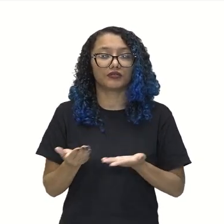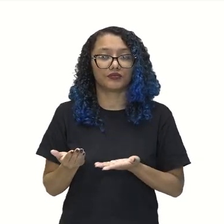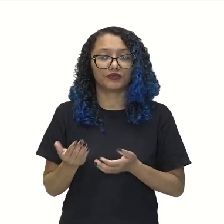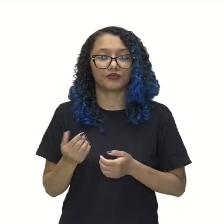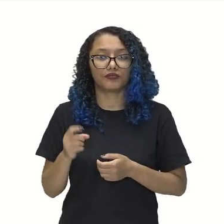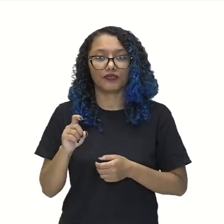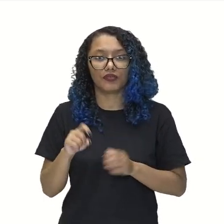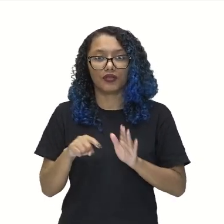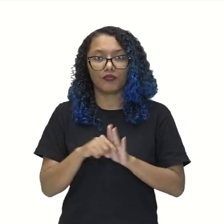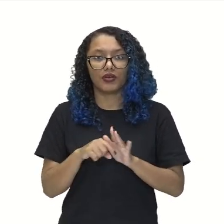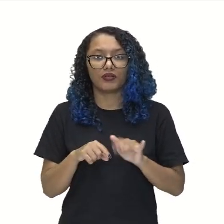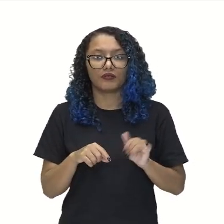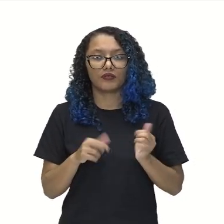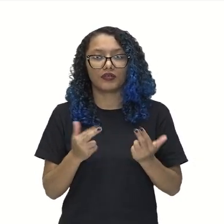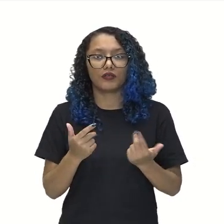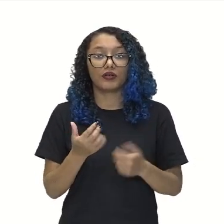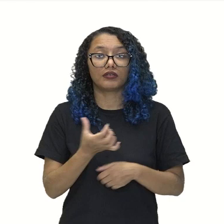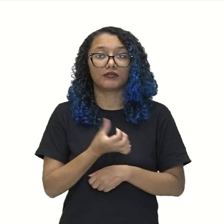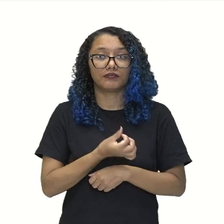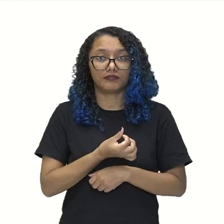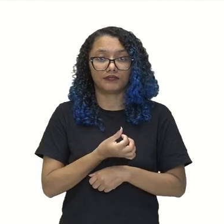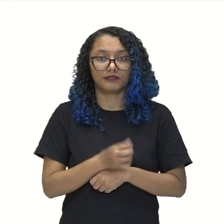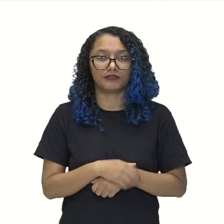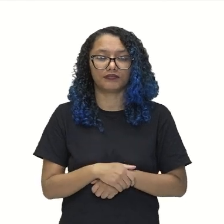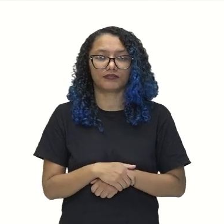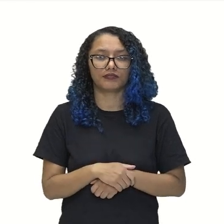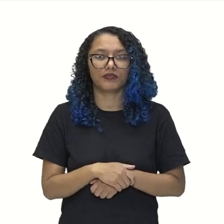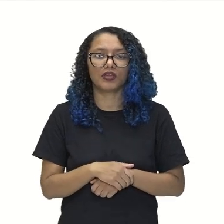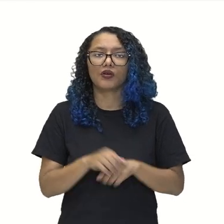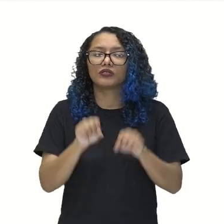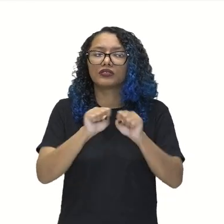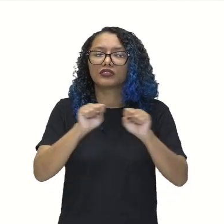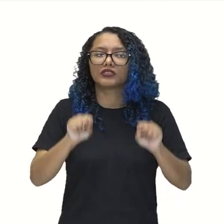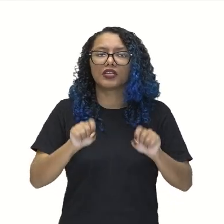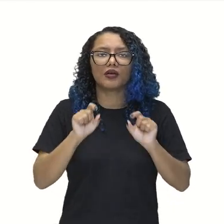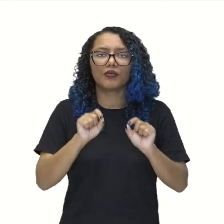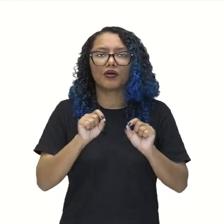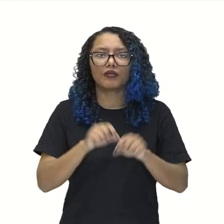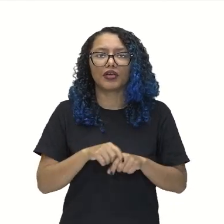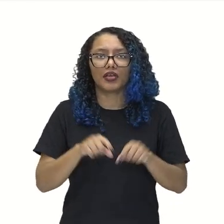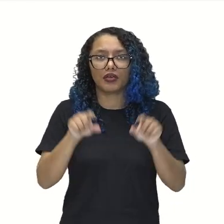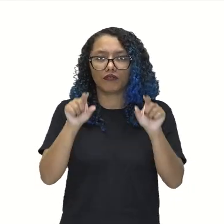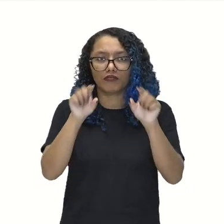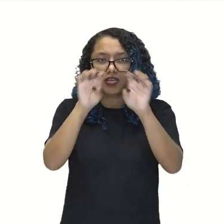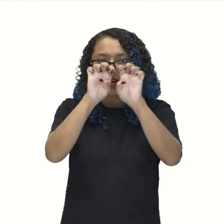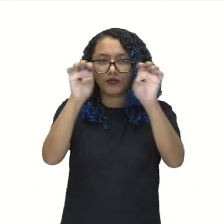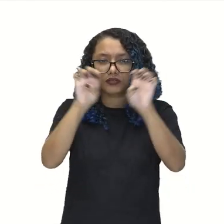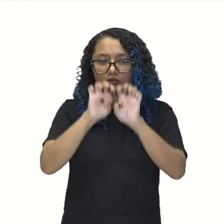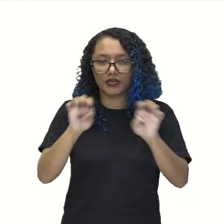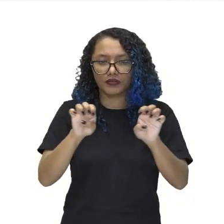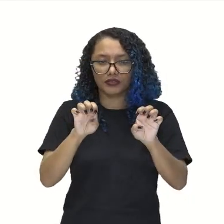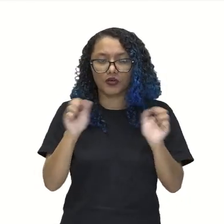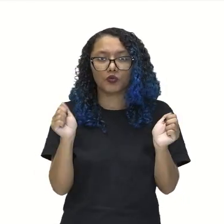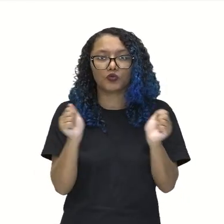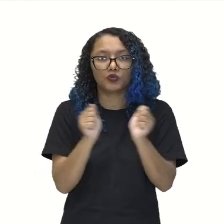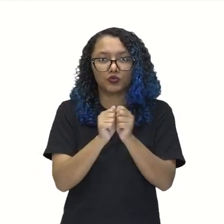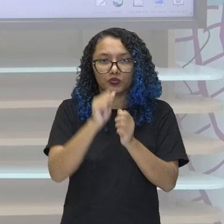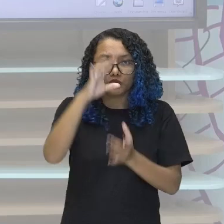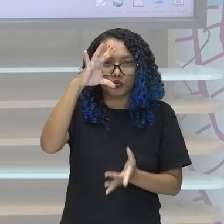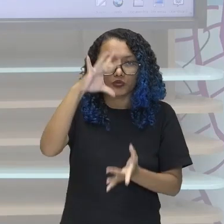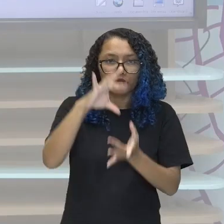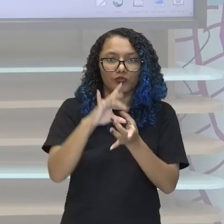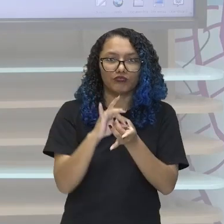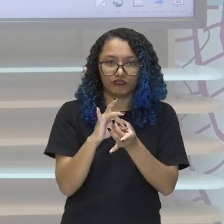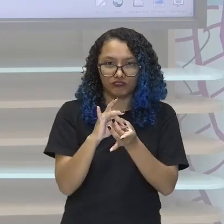subtração é 6. Então, o sistema é quando você junta as duas modelagens.